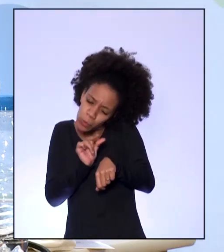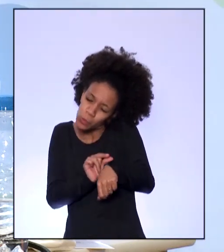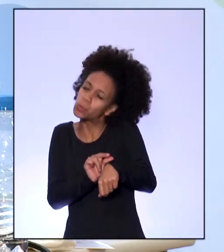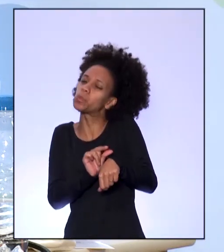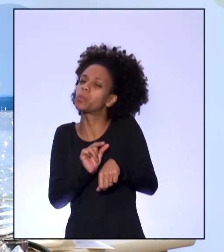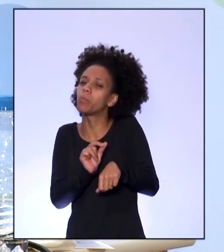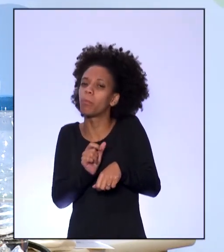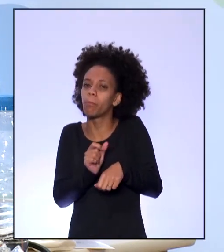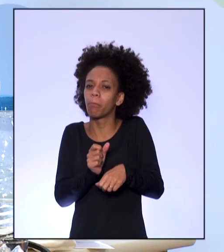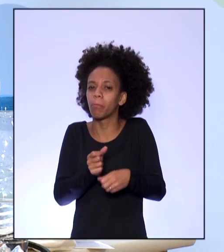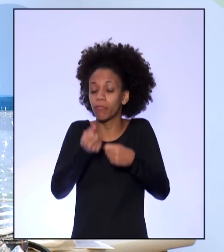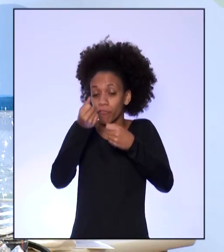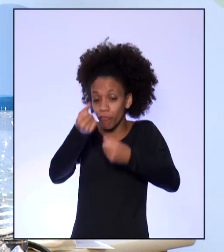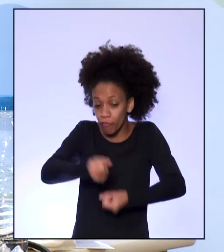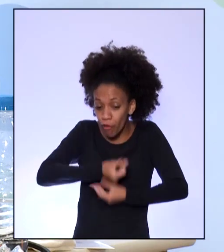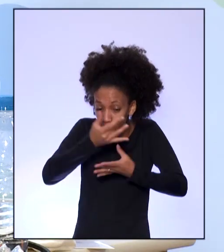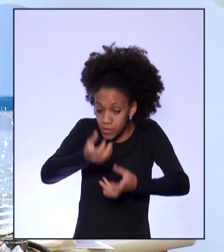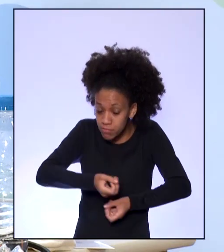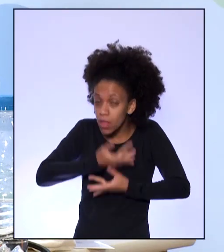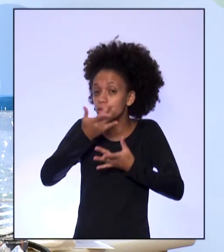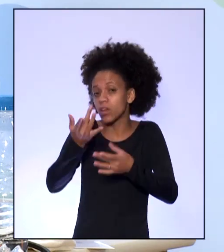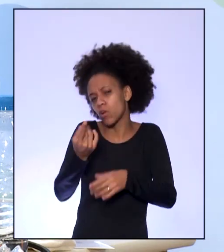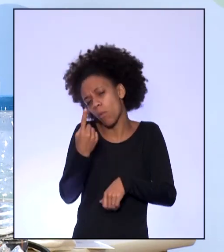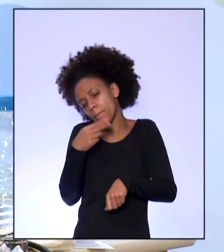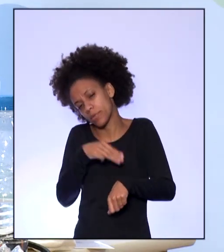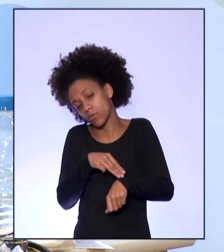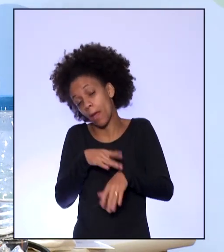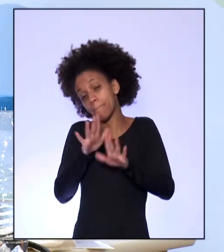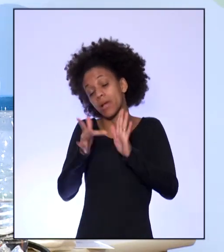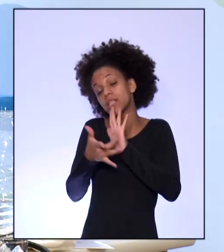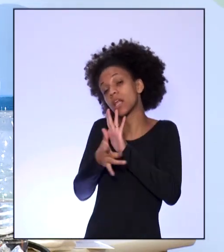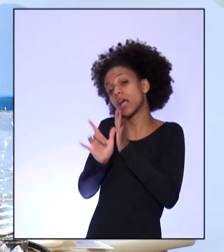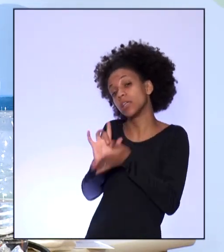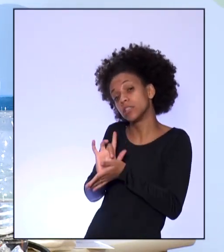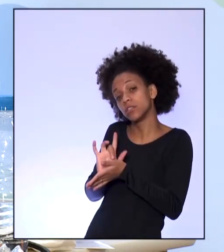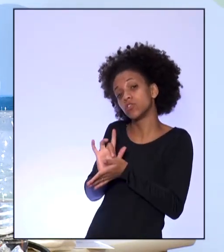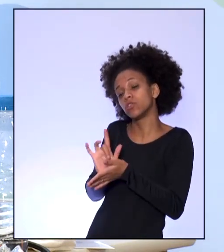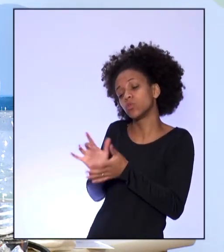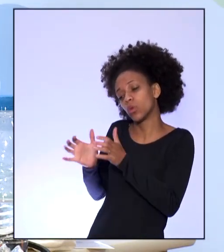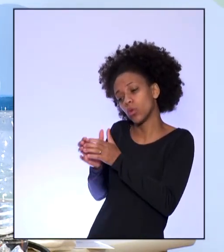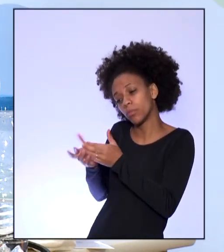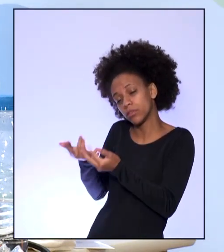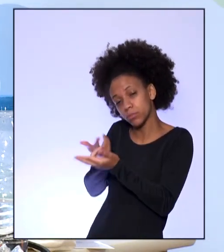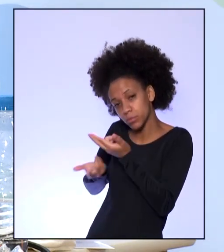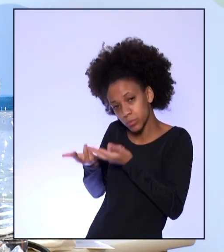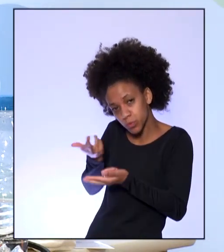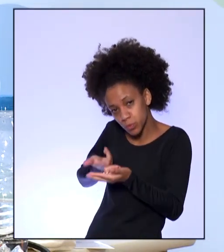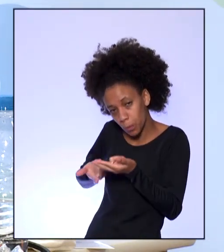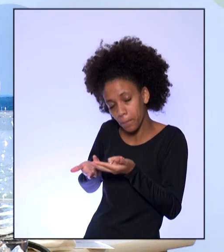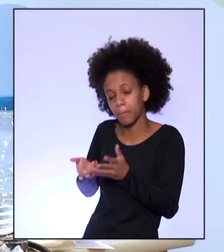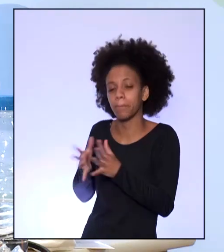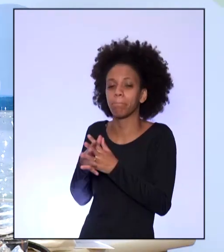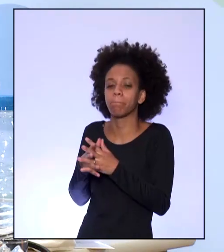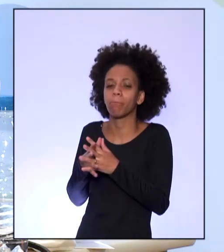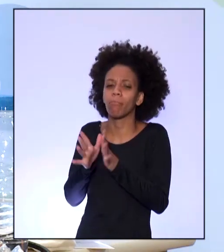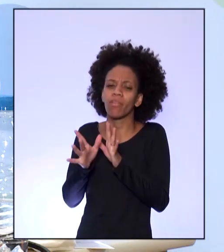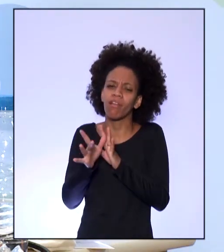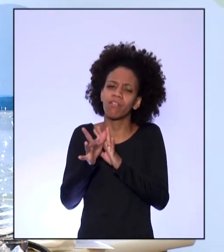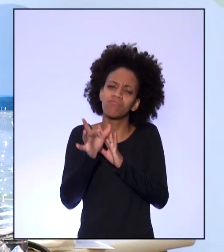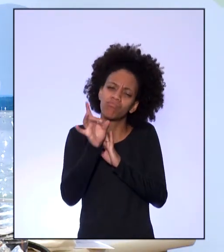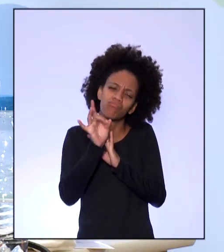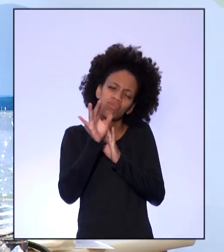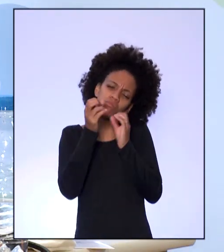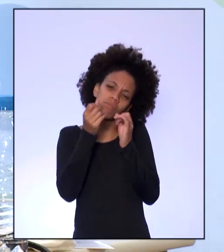conteúdo, eu dei só 1 minutinho. Antes de eu ver aqui com o Mauro sobre as respostas que vocês colocaram aí, só quero falar um